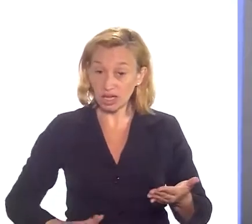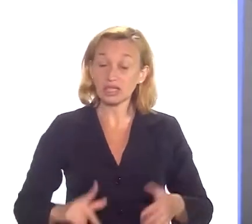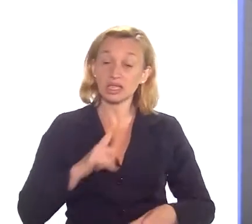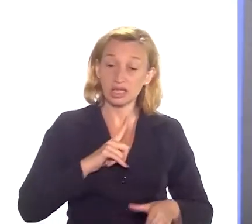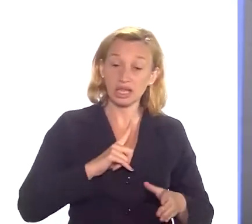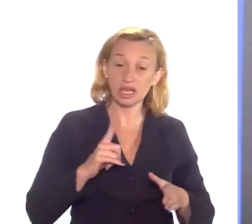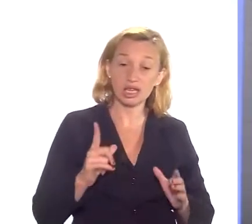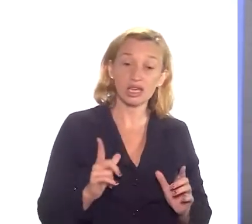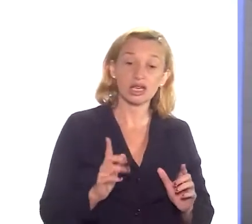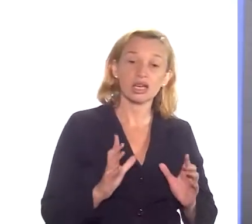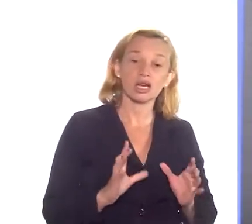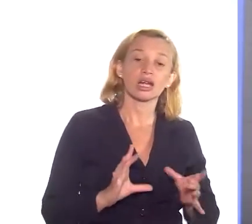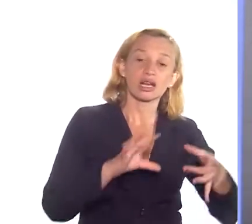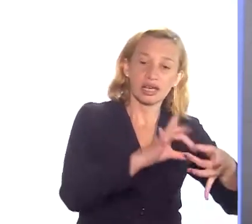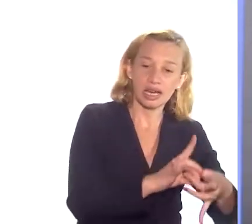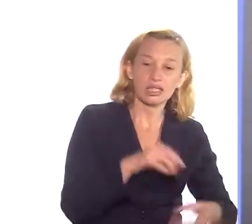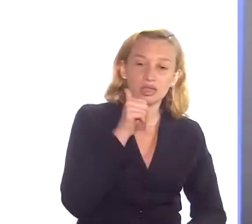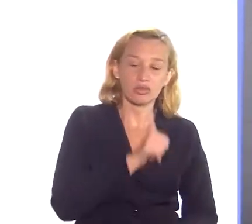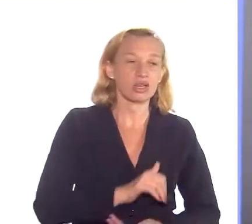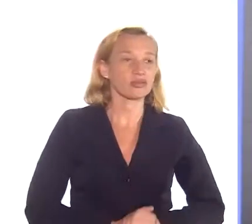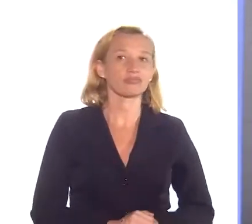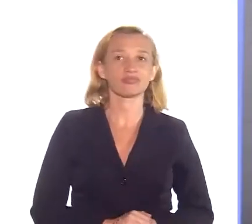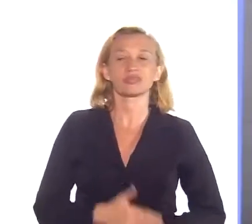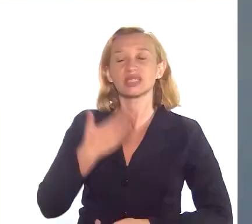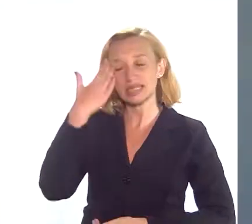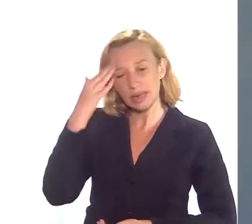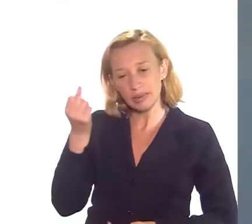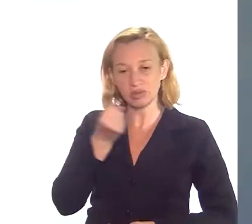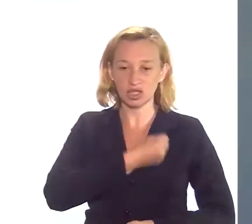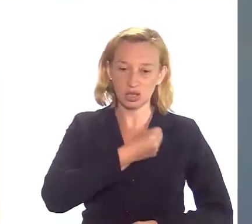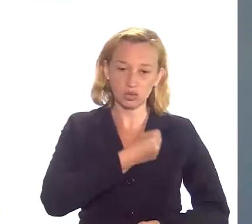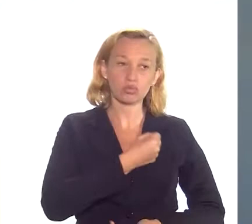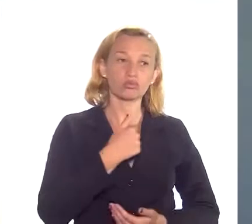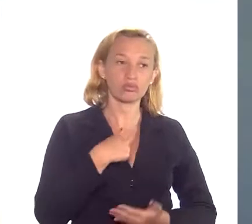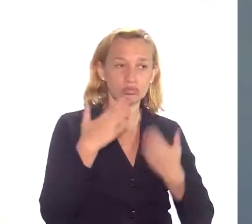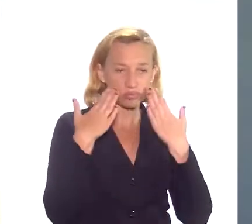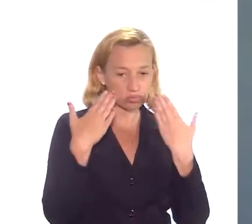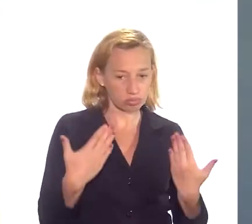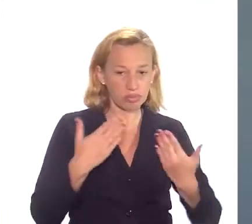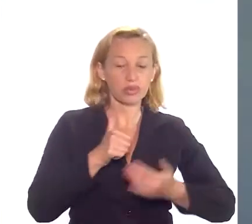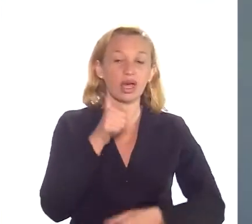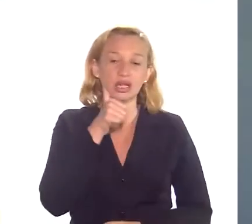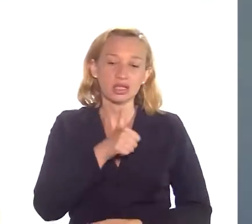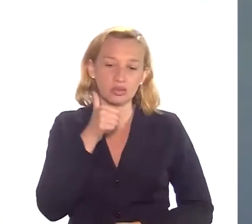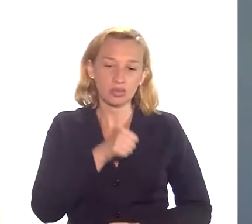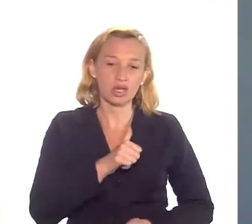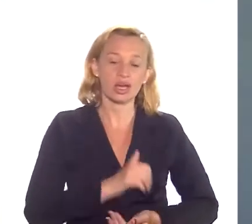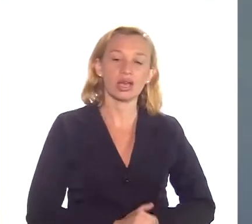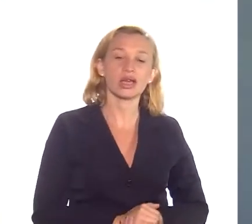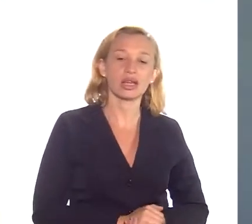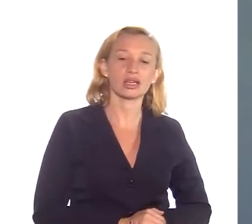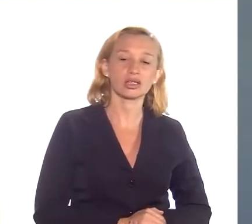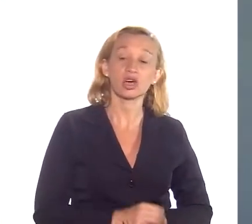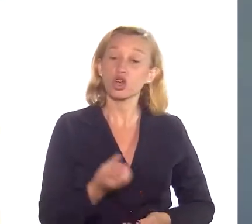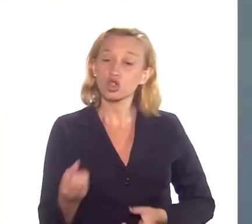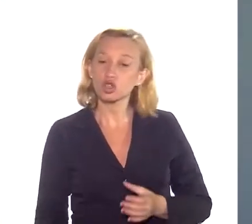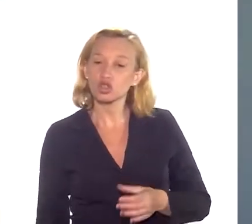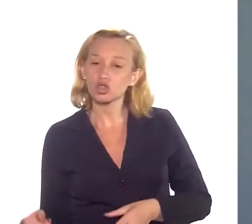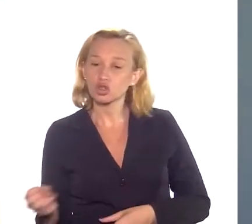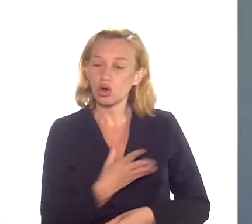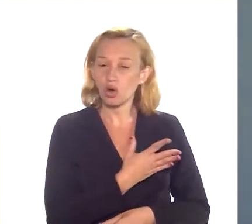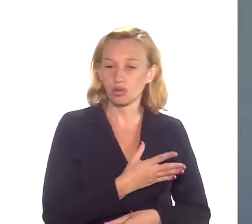tem voltados às mulheres? A gente sabe que esse dado que eu apresentei, né, que as